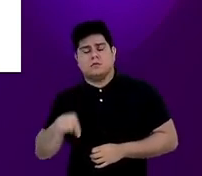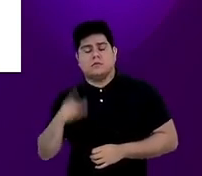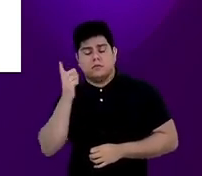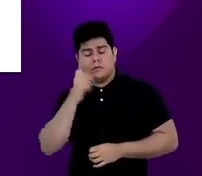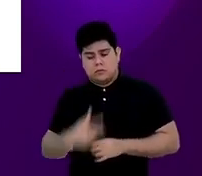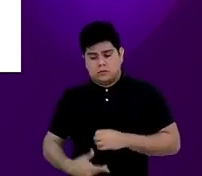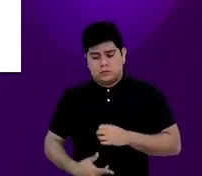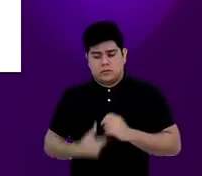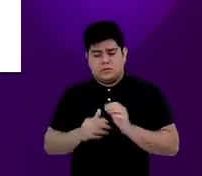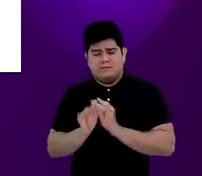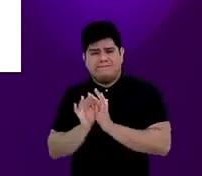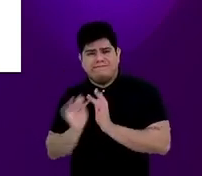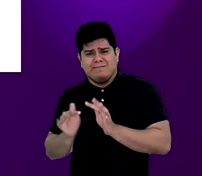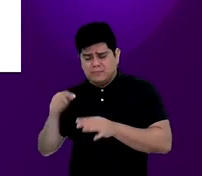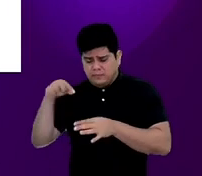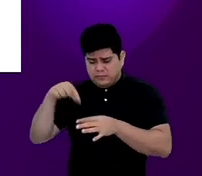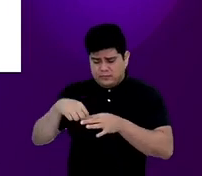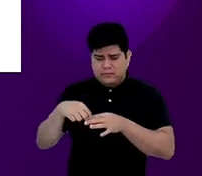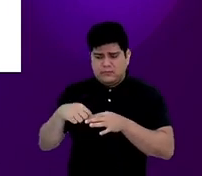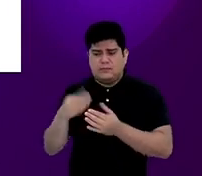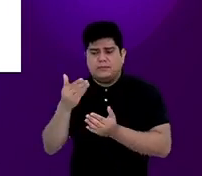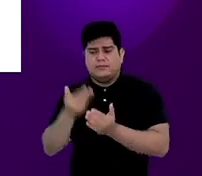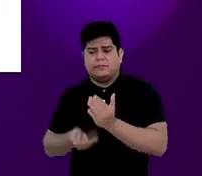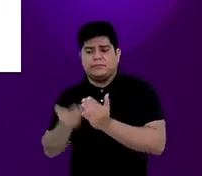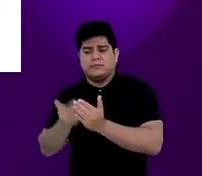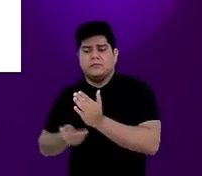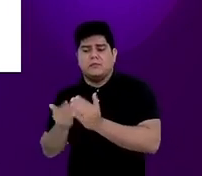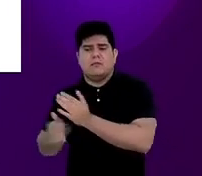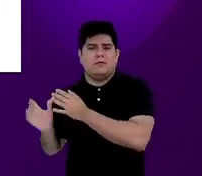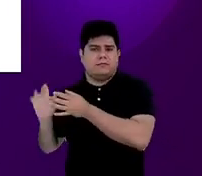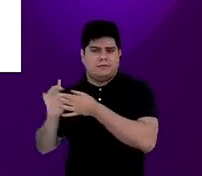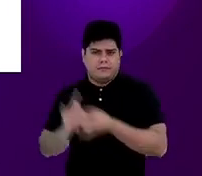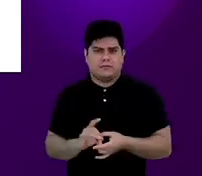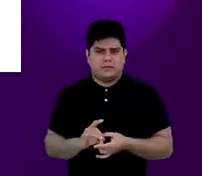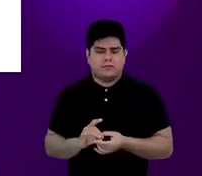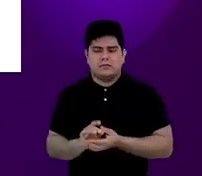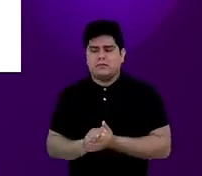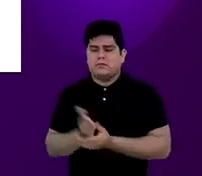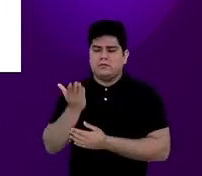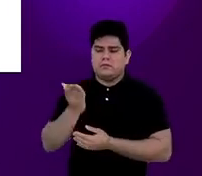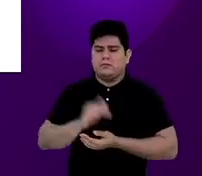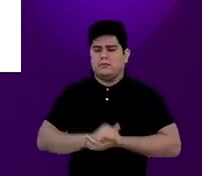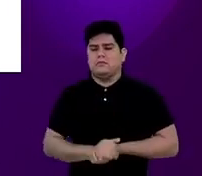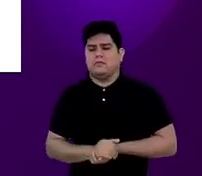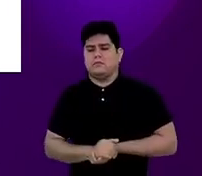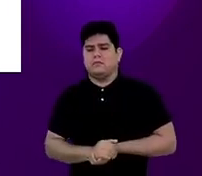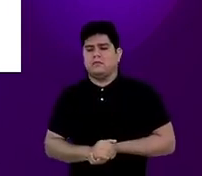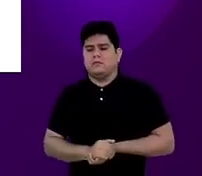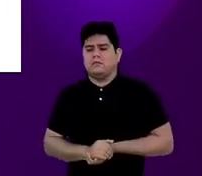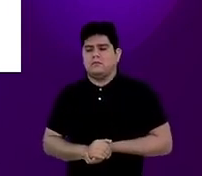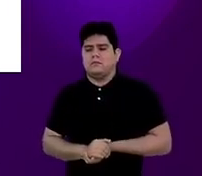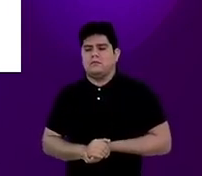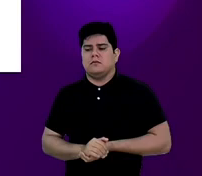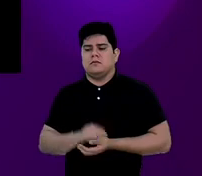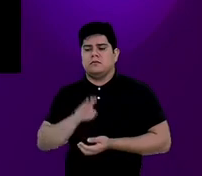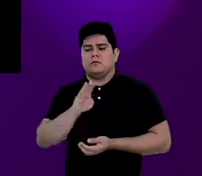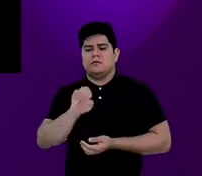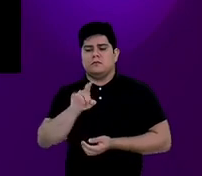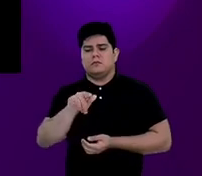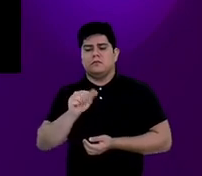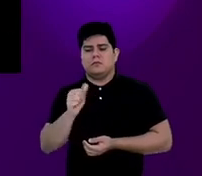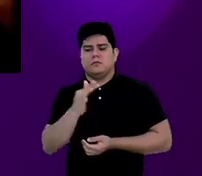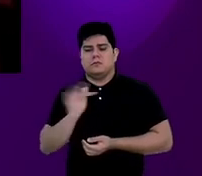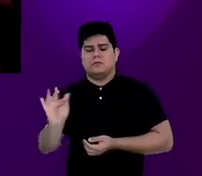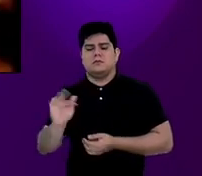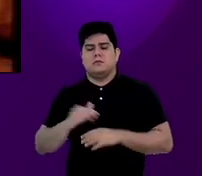minimamente invasiva se perdia um pouco nesse contexto. Então, essa é a neobexiga de Gaston, a neobexiga francesa, que é a que eu mais faço.